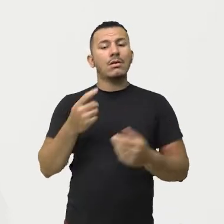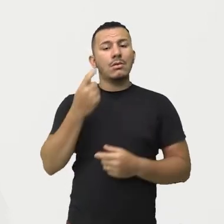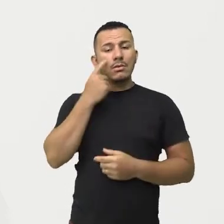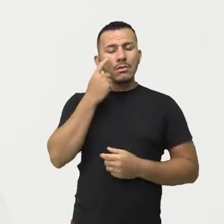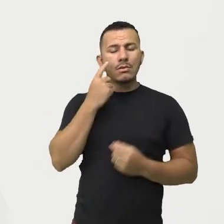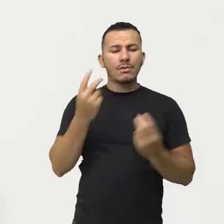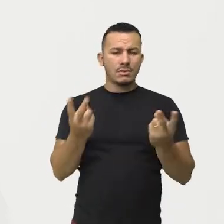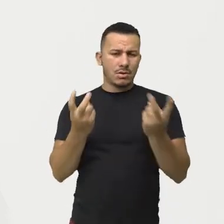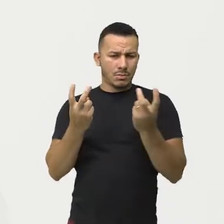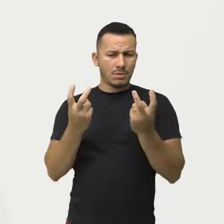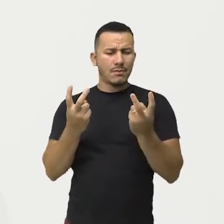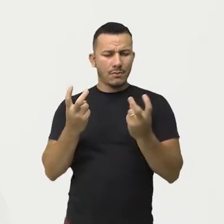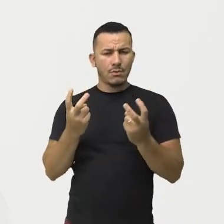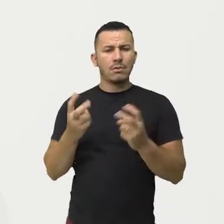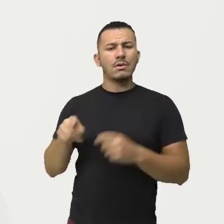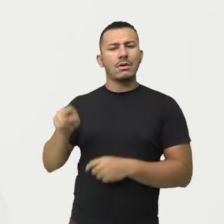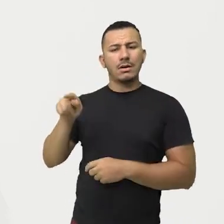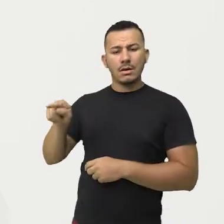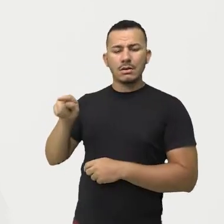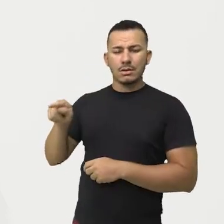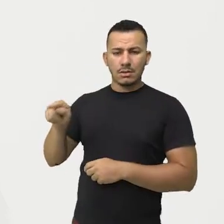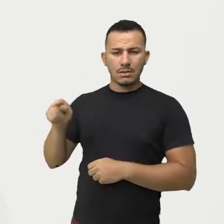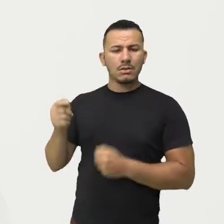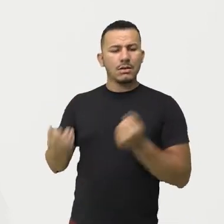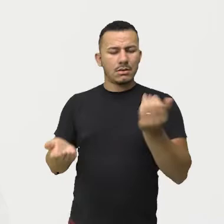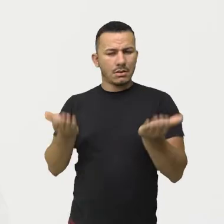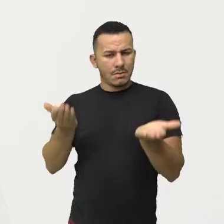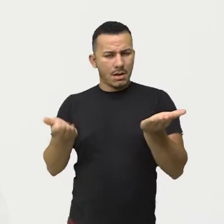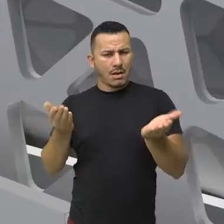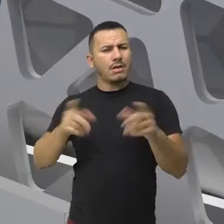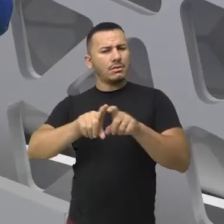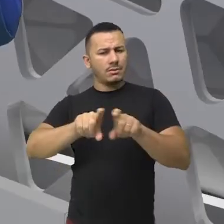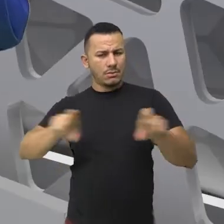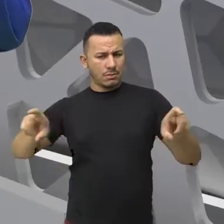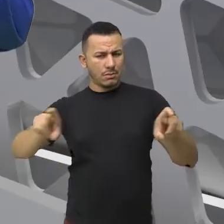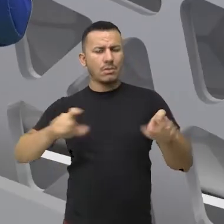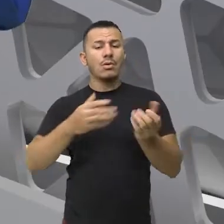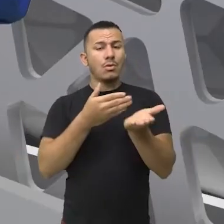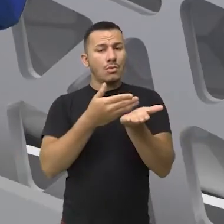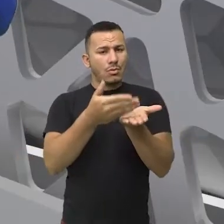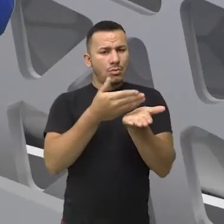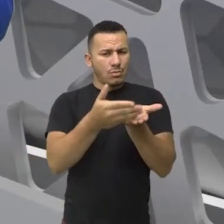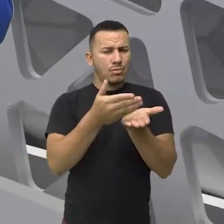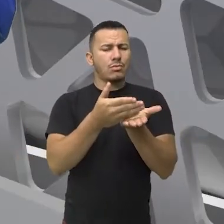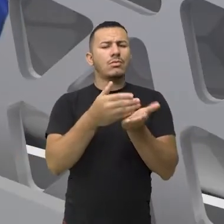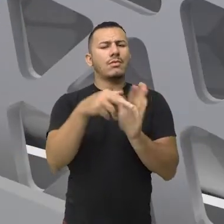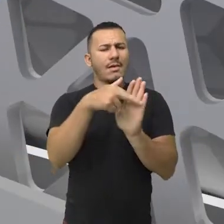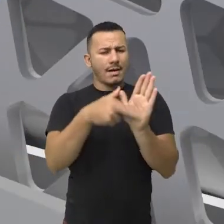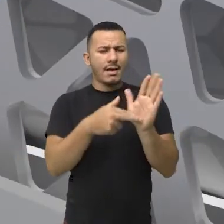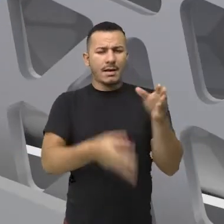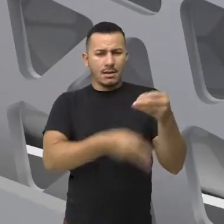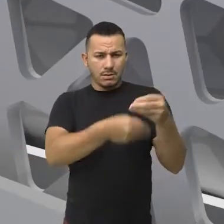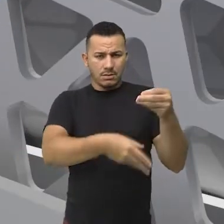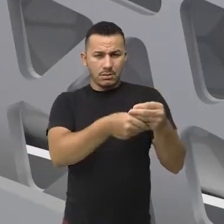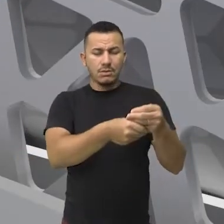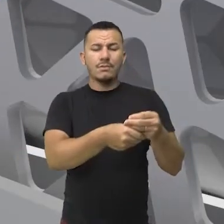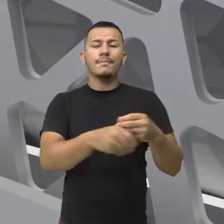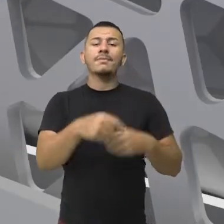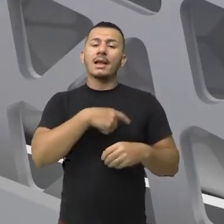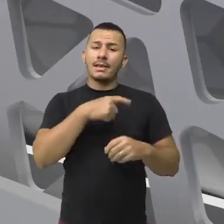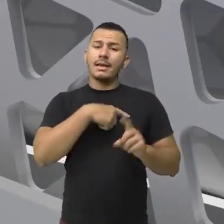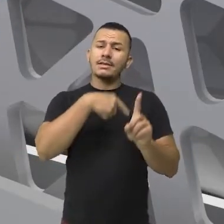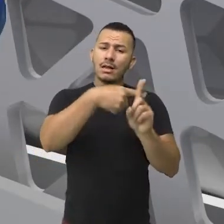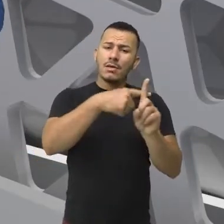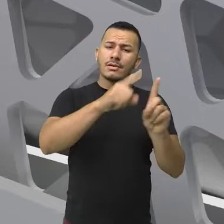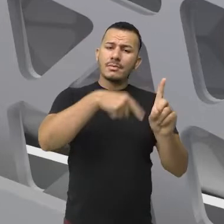meu povo. Observe que o princípio aditivo, ele exatamente é essa